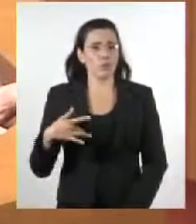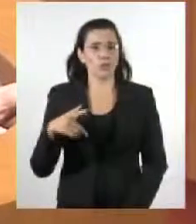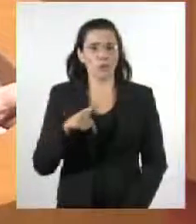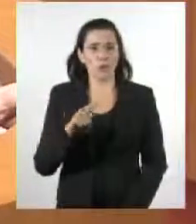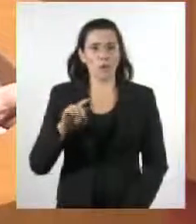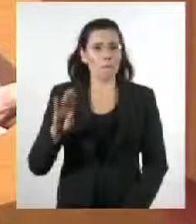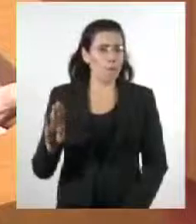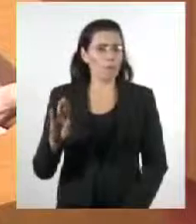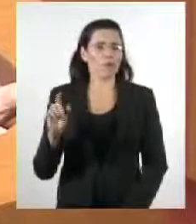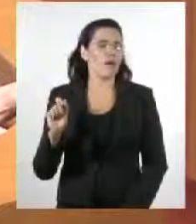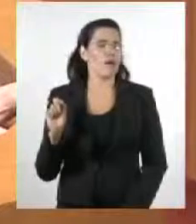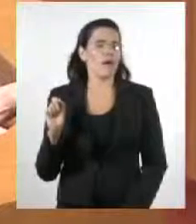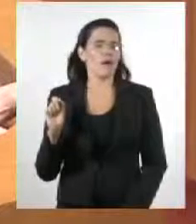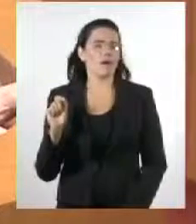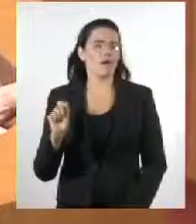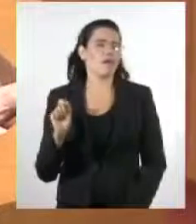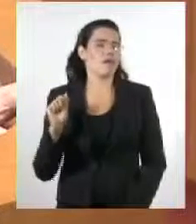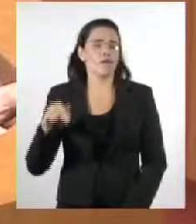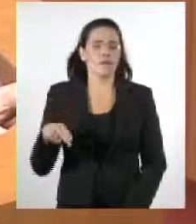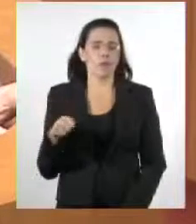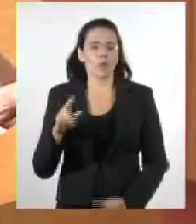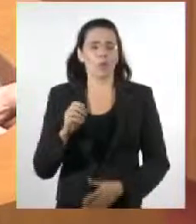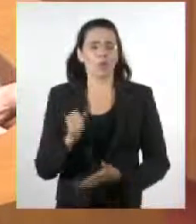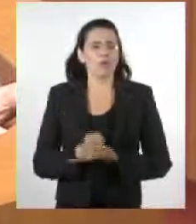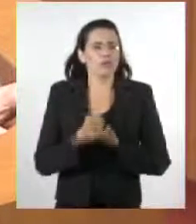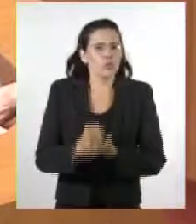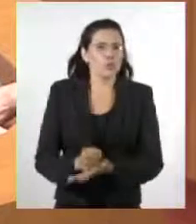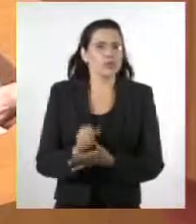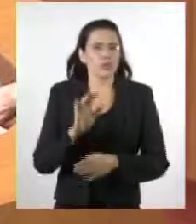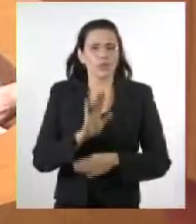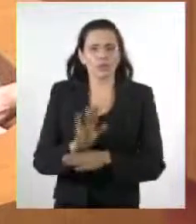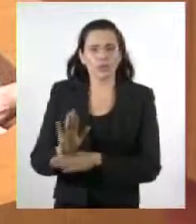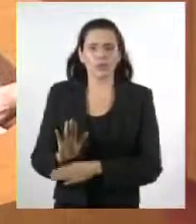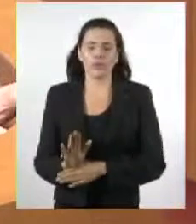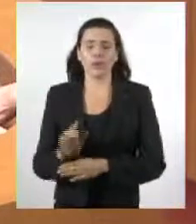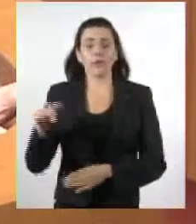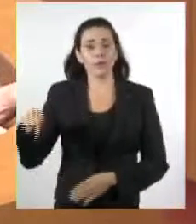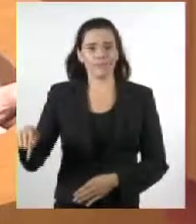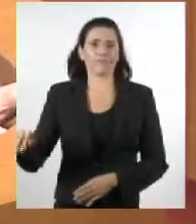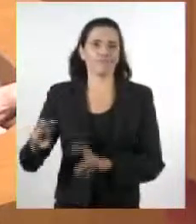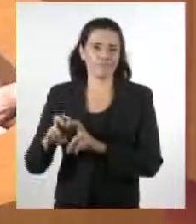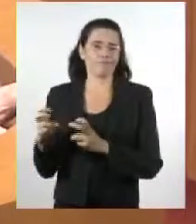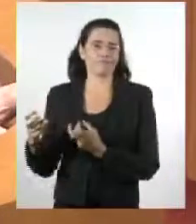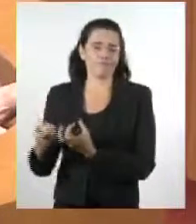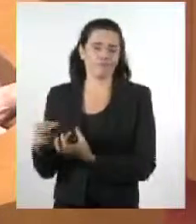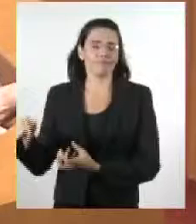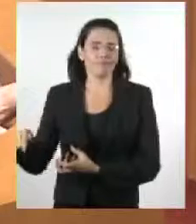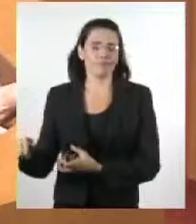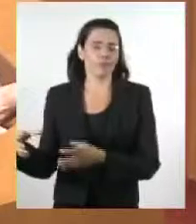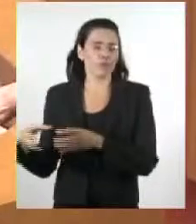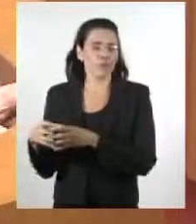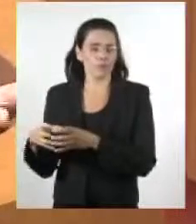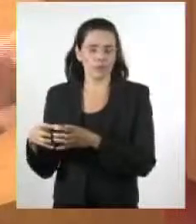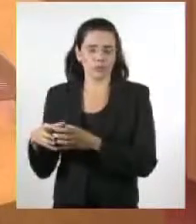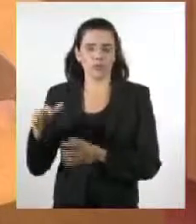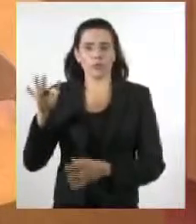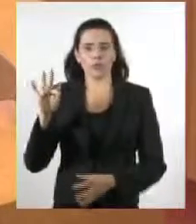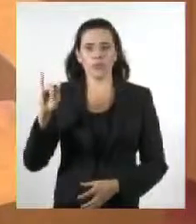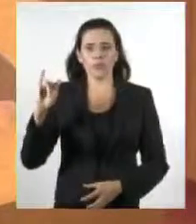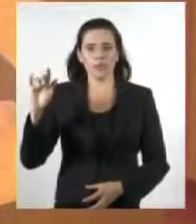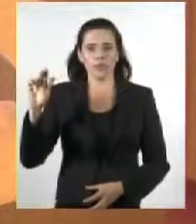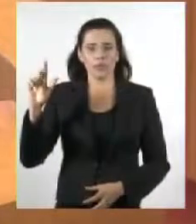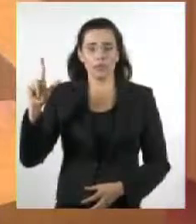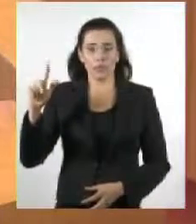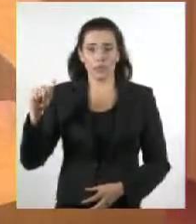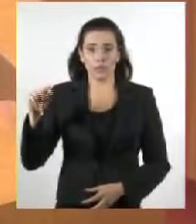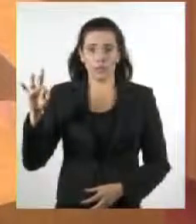país, 83% funciona com prejuízos crescentes. A defasagem na tabela do SUS, que cobre apenas